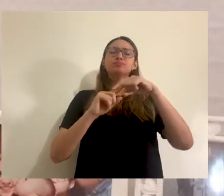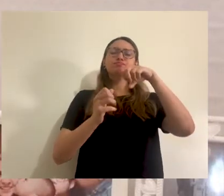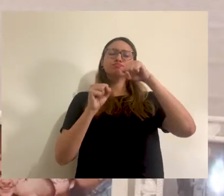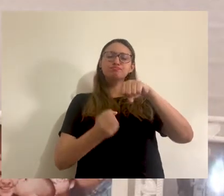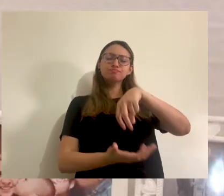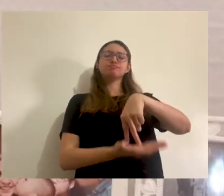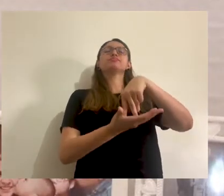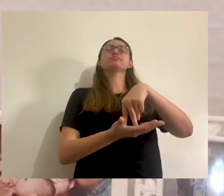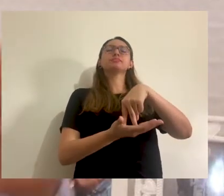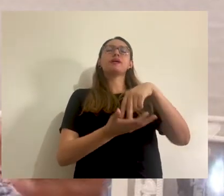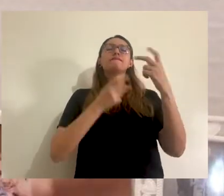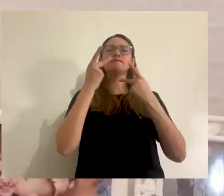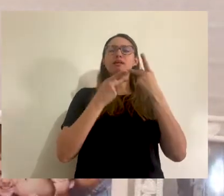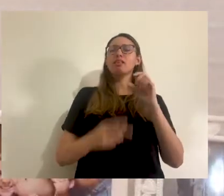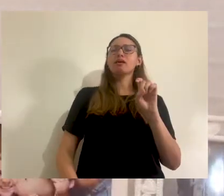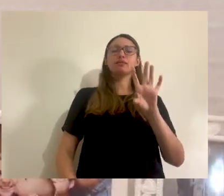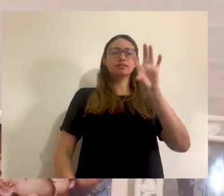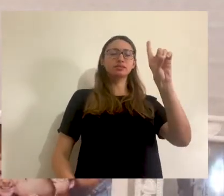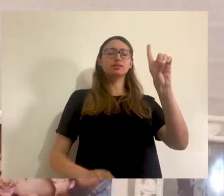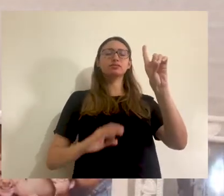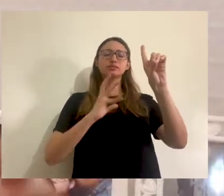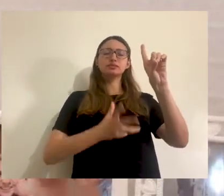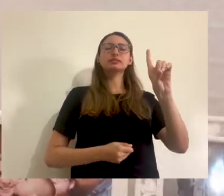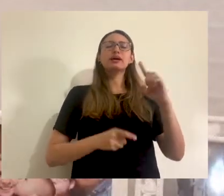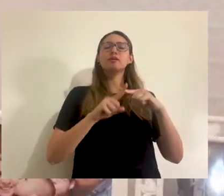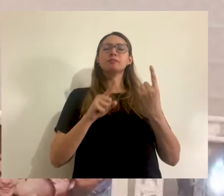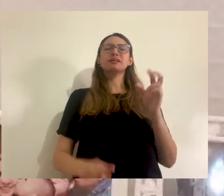não só para falar de um Deus que salva, mas ser